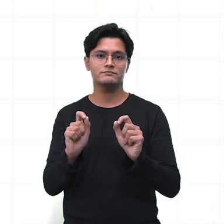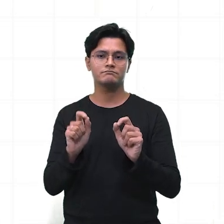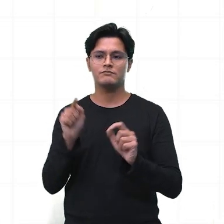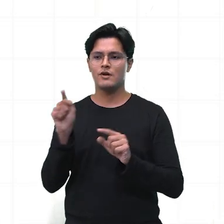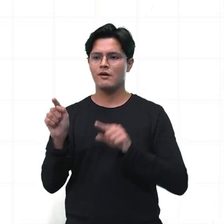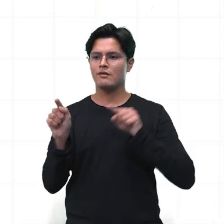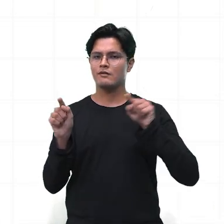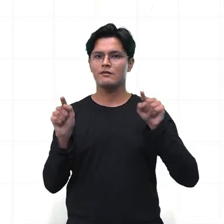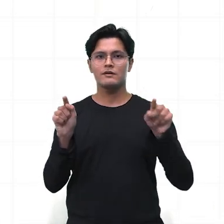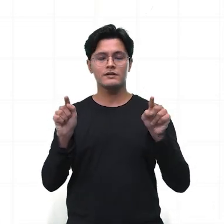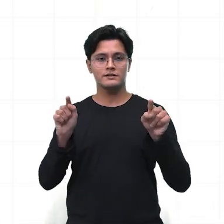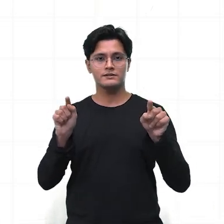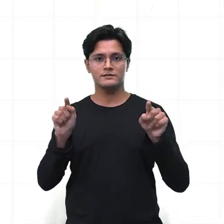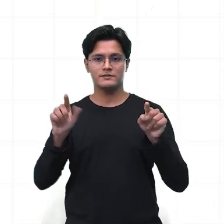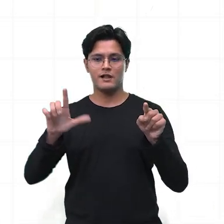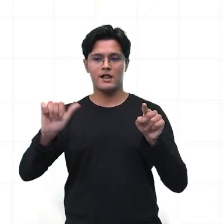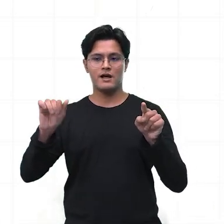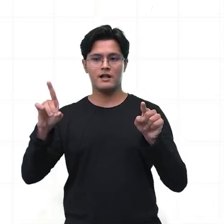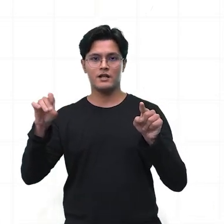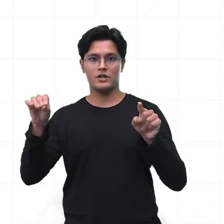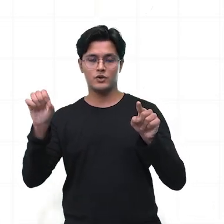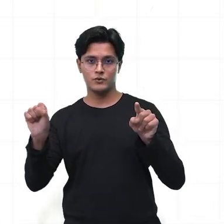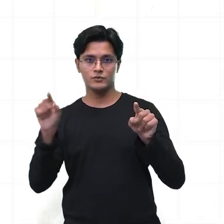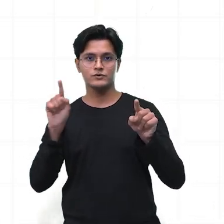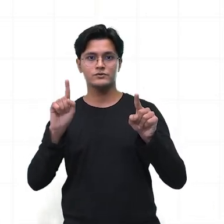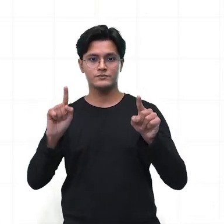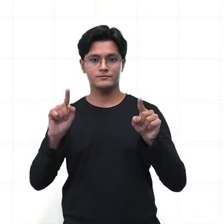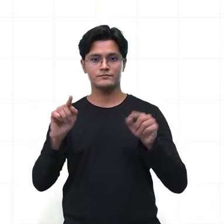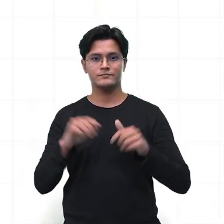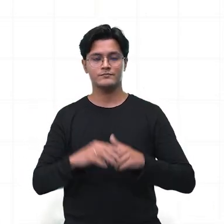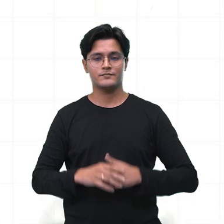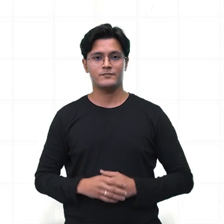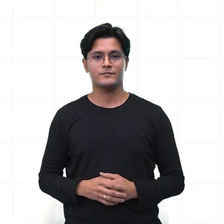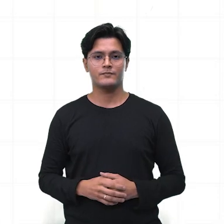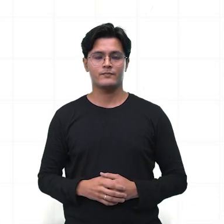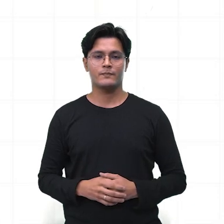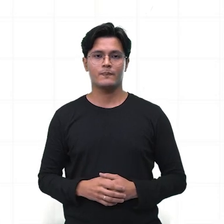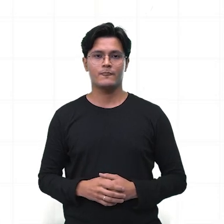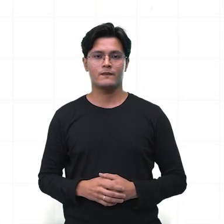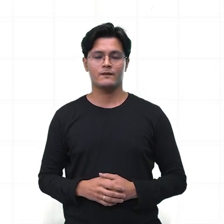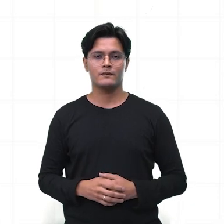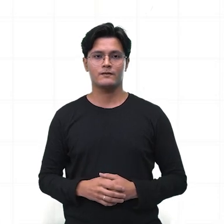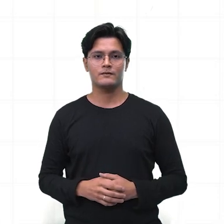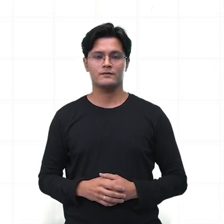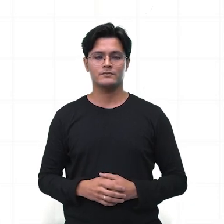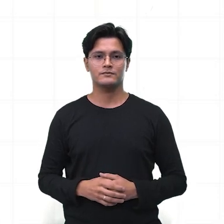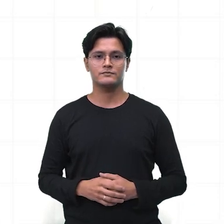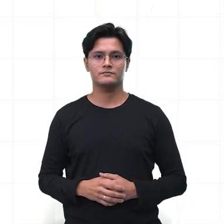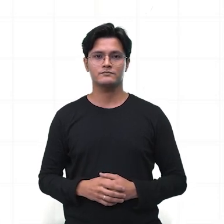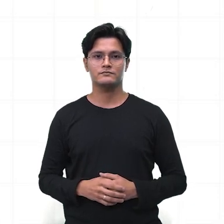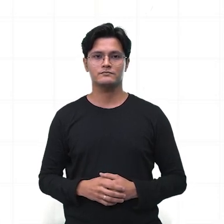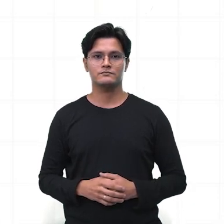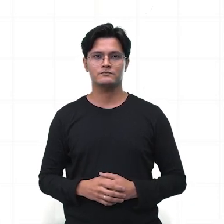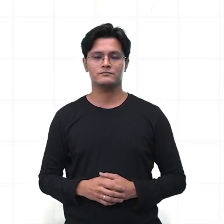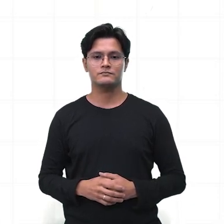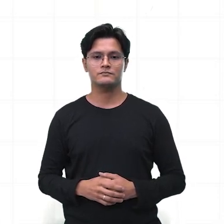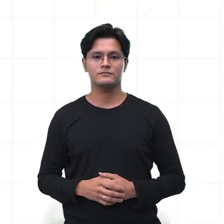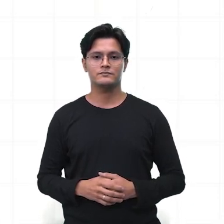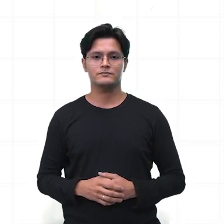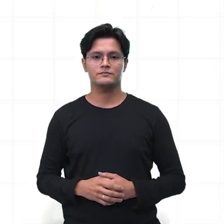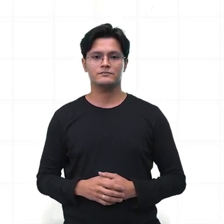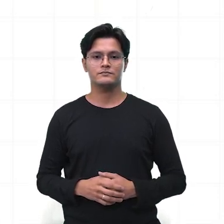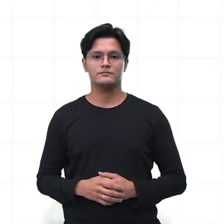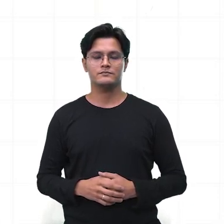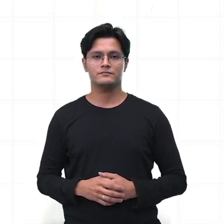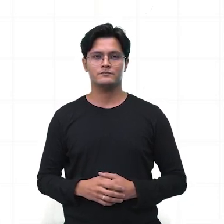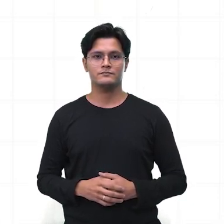lados desse polígono de número 1, né, ele cruza